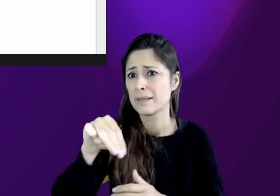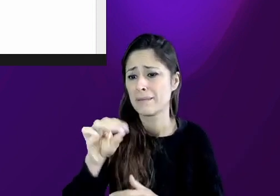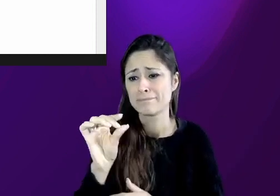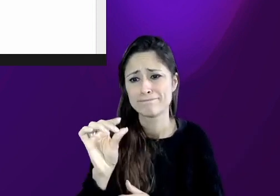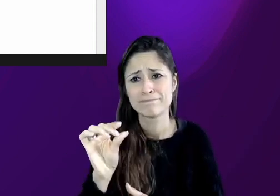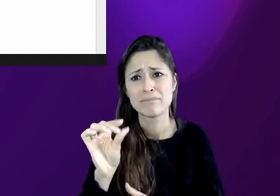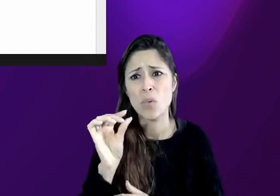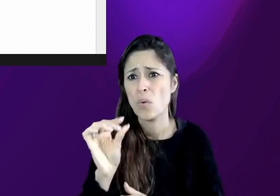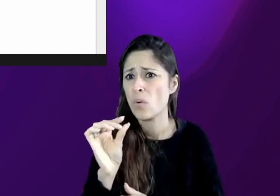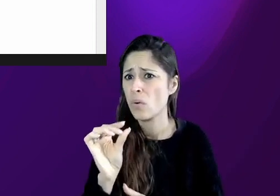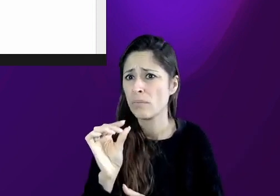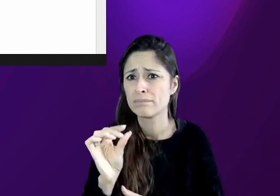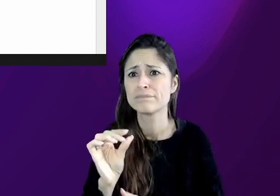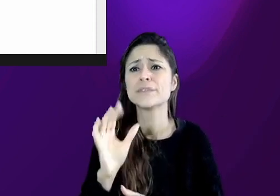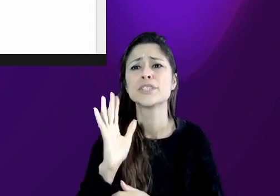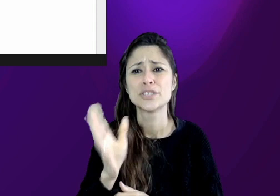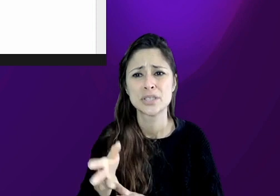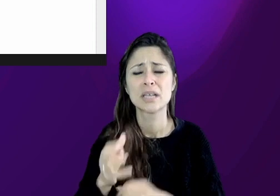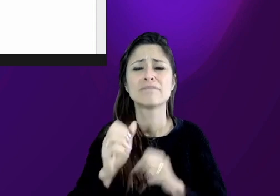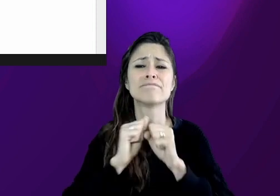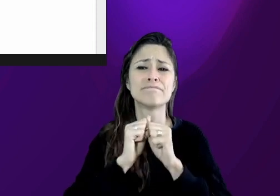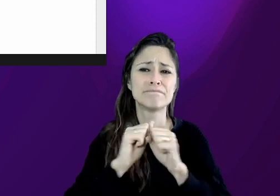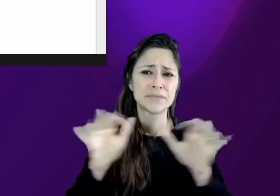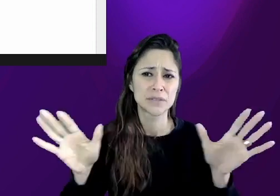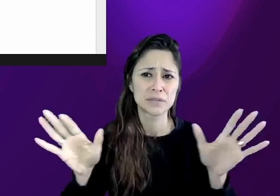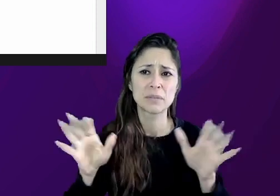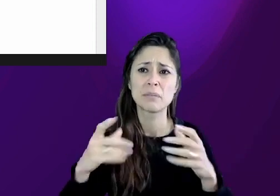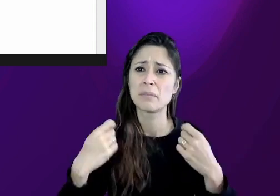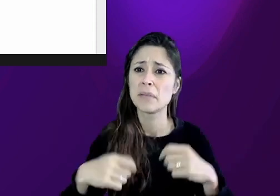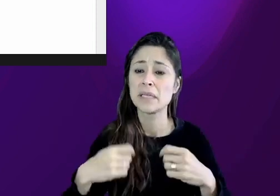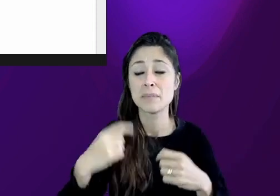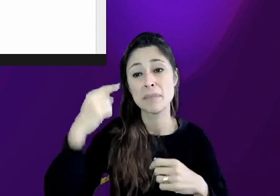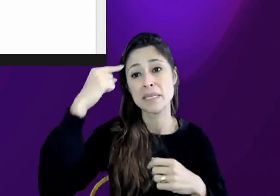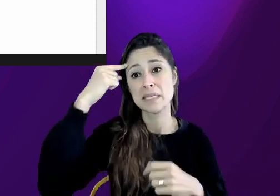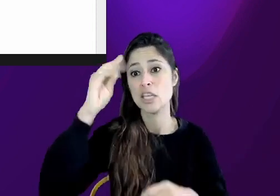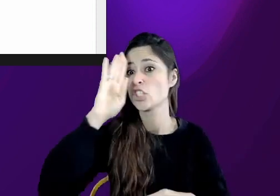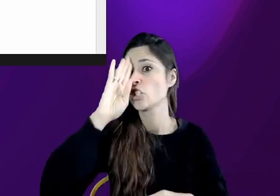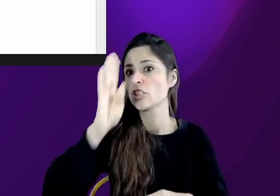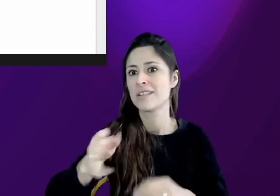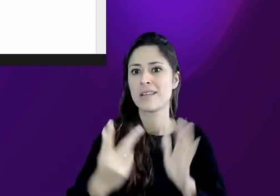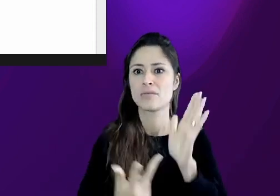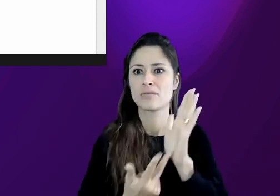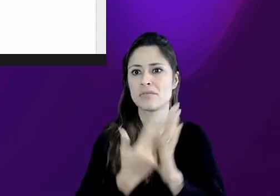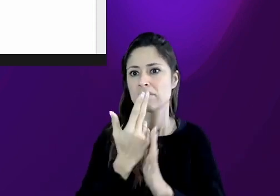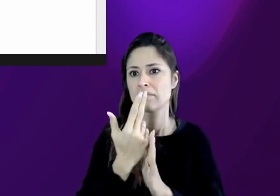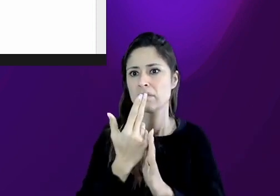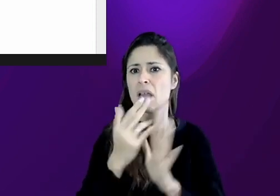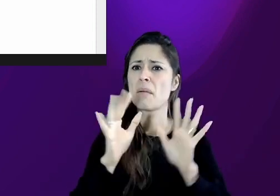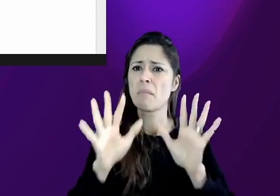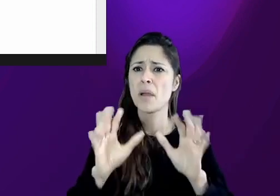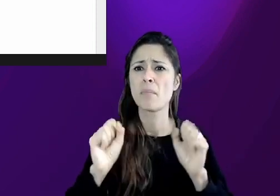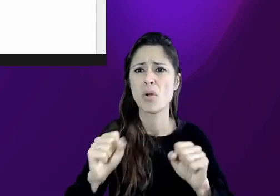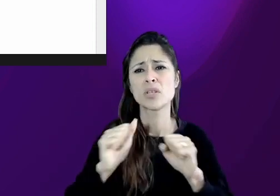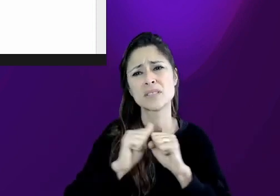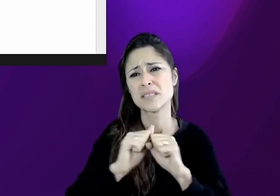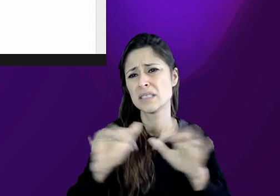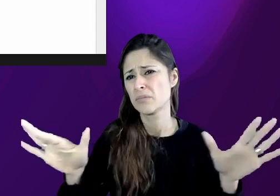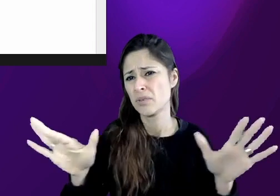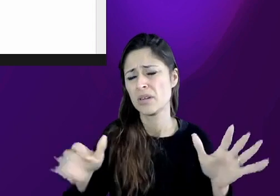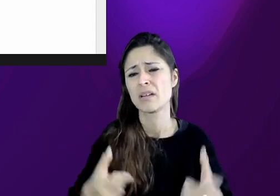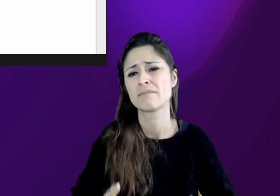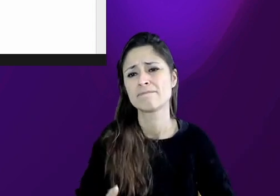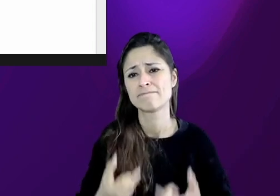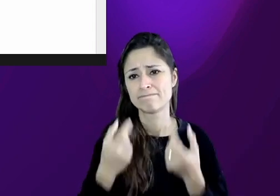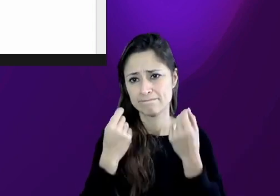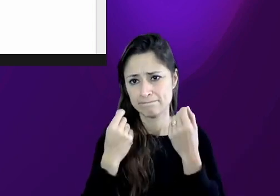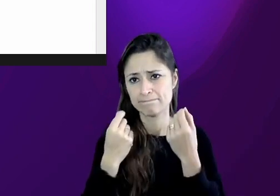Então, é aquele paciente que a gente tenderia a operar logo de cara, mas ele tem 70% de chance de ter célula tumoral circulante e ter